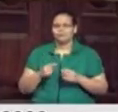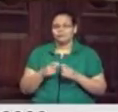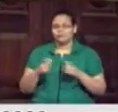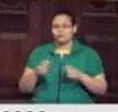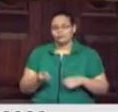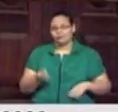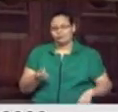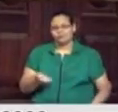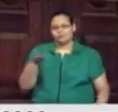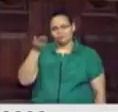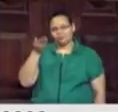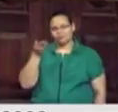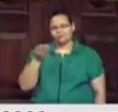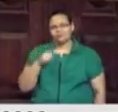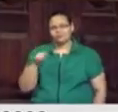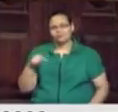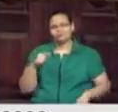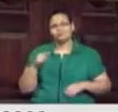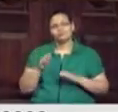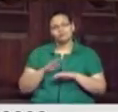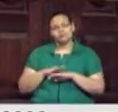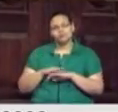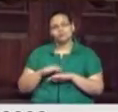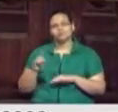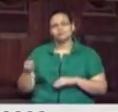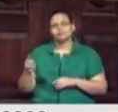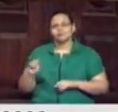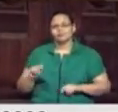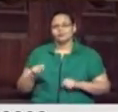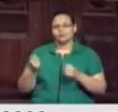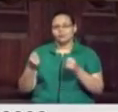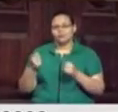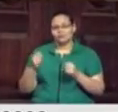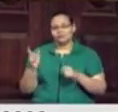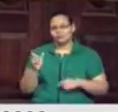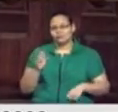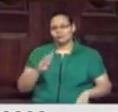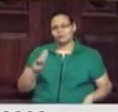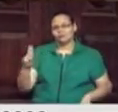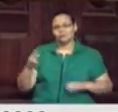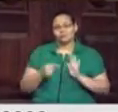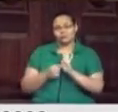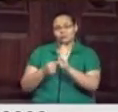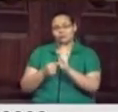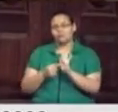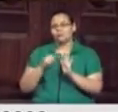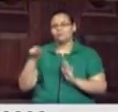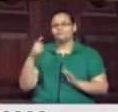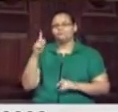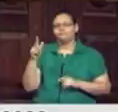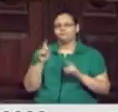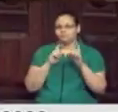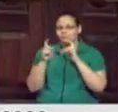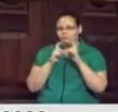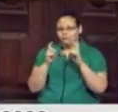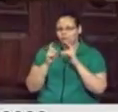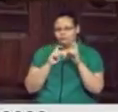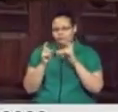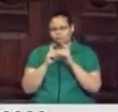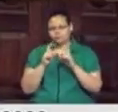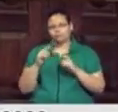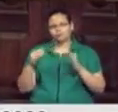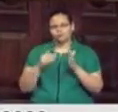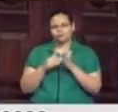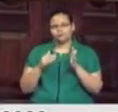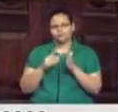que quem tem a responsabilidade de elaborar e controlar o bilhete único apresentou. Outra questão que foi discutida foi a implantação de